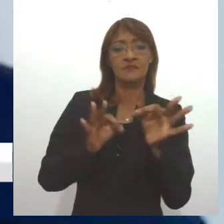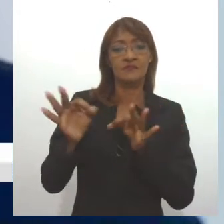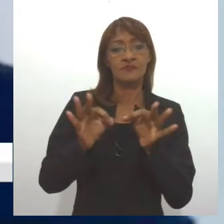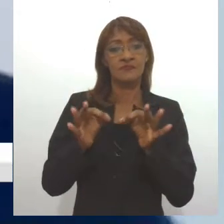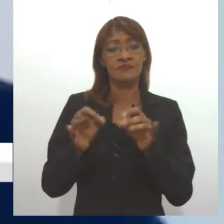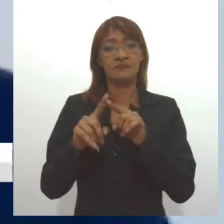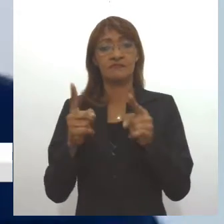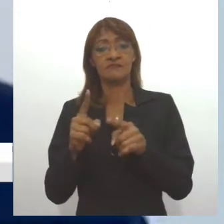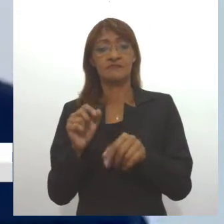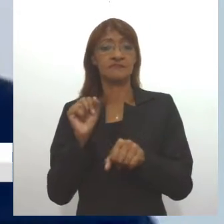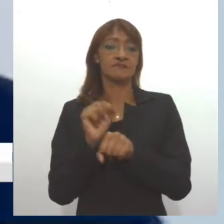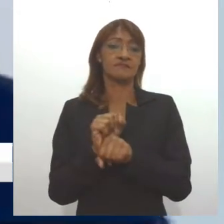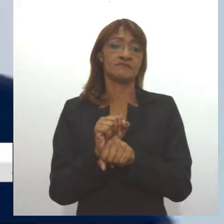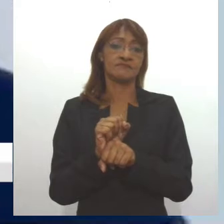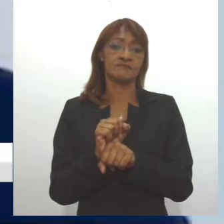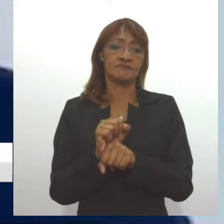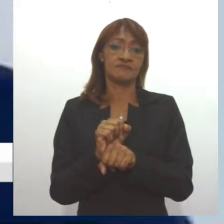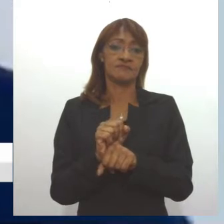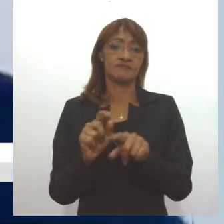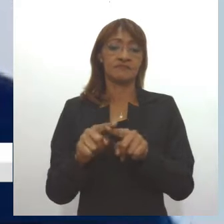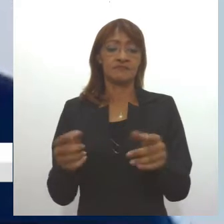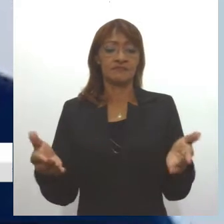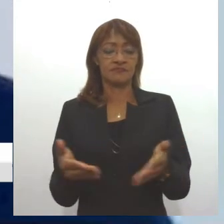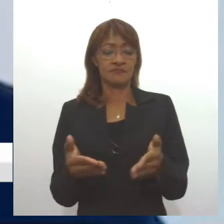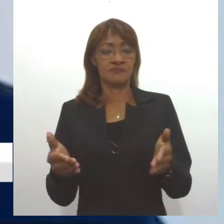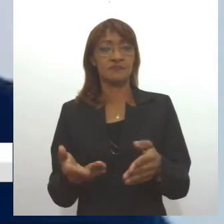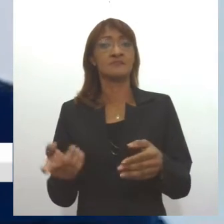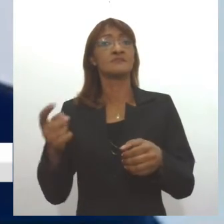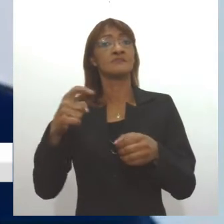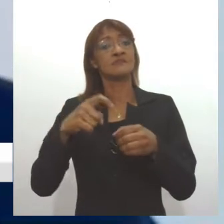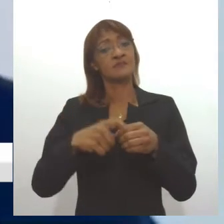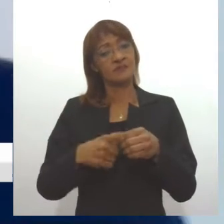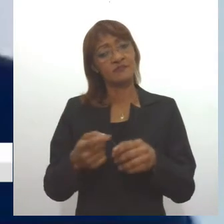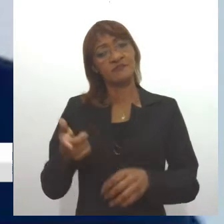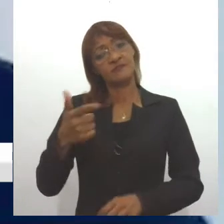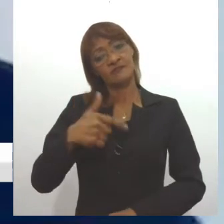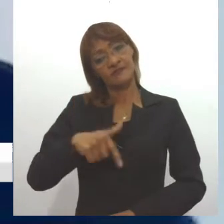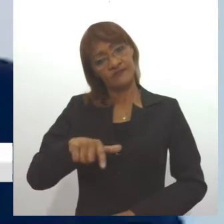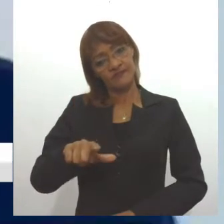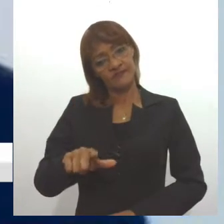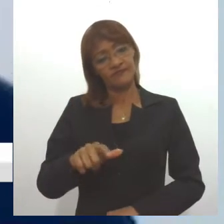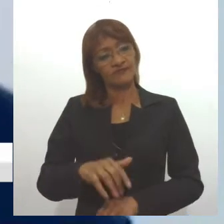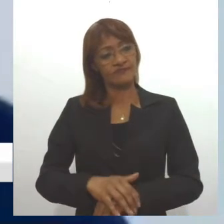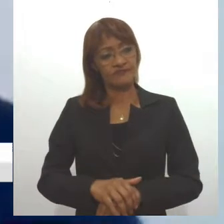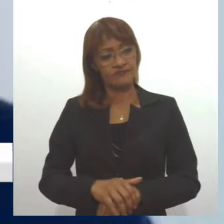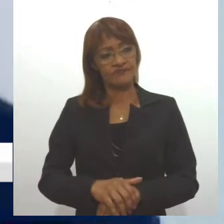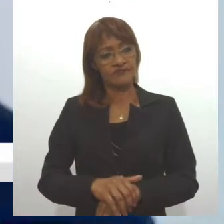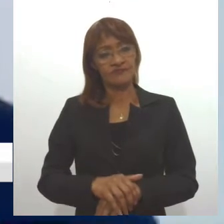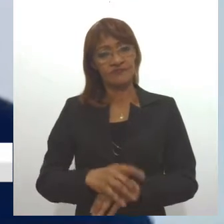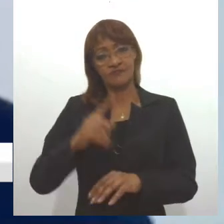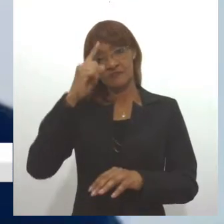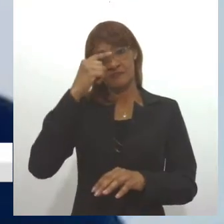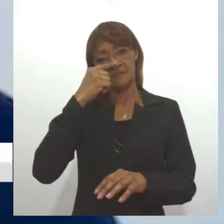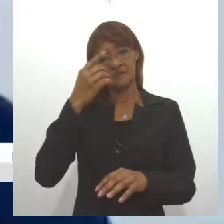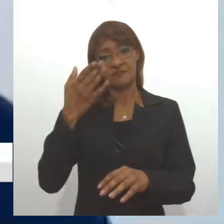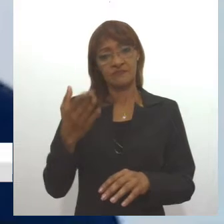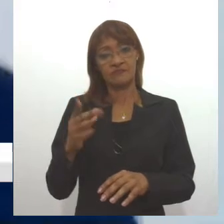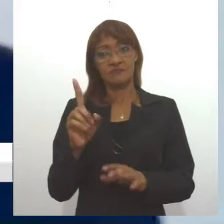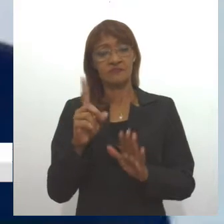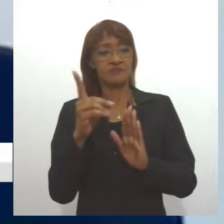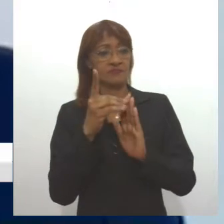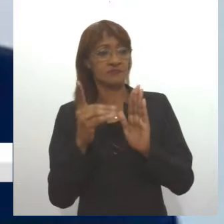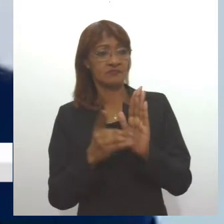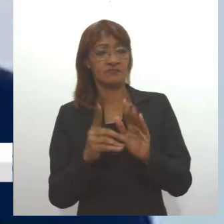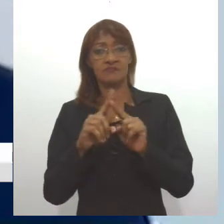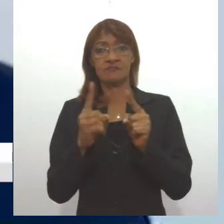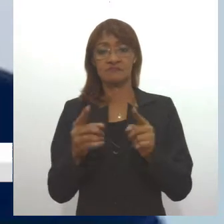parou, e aí agora a gente consegue retomar essa discussão agora em outro caráter, né? Não mais como um decreto, e sim como um projeto